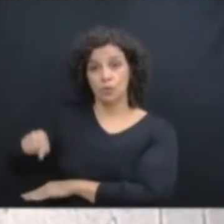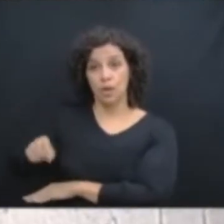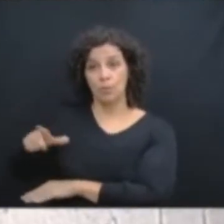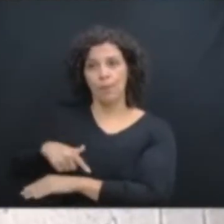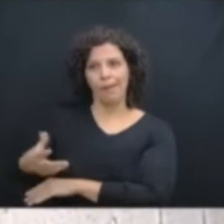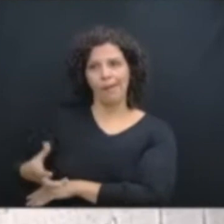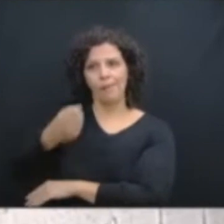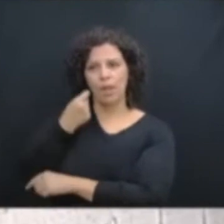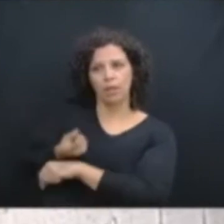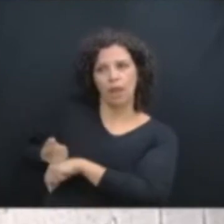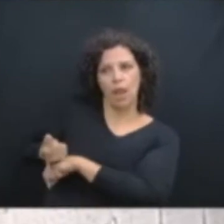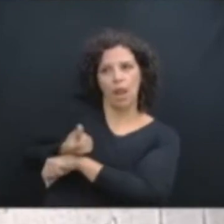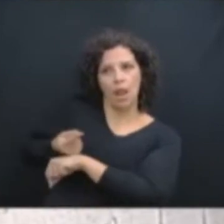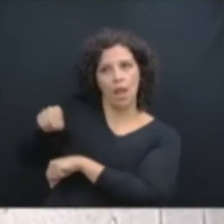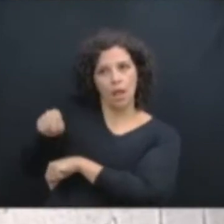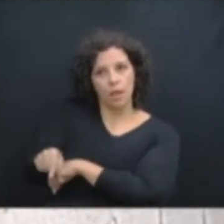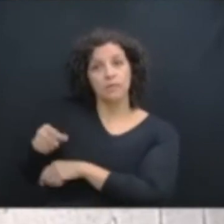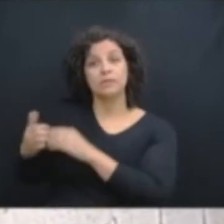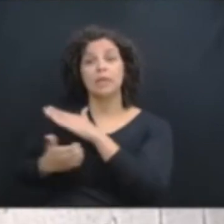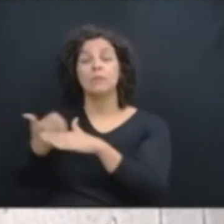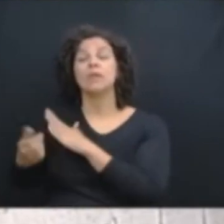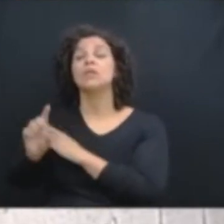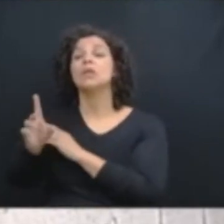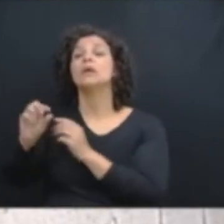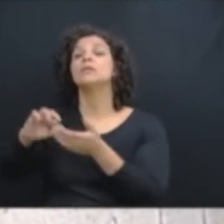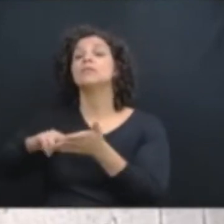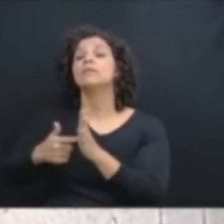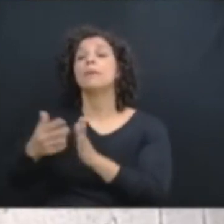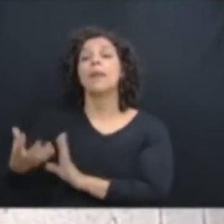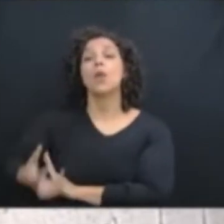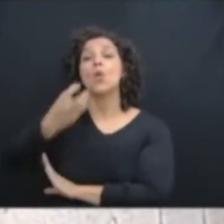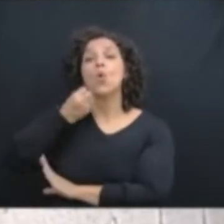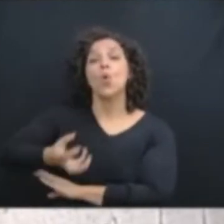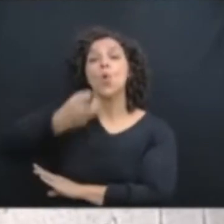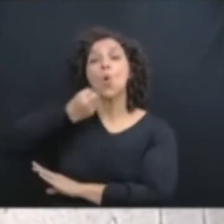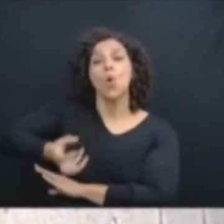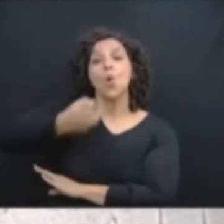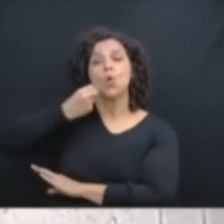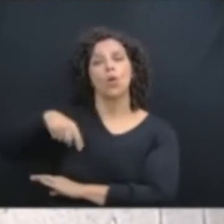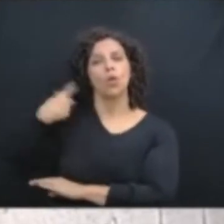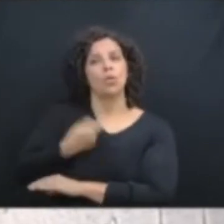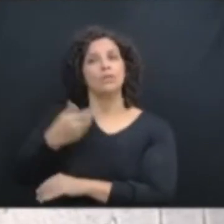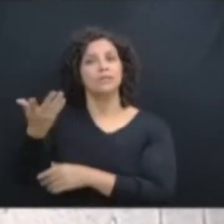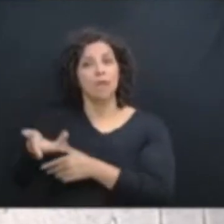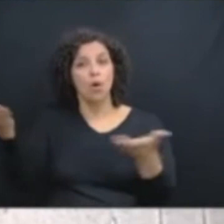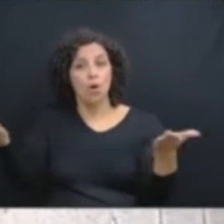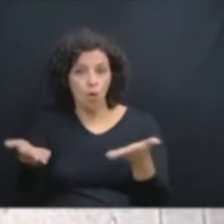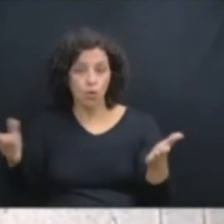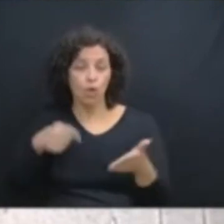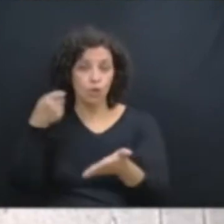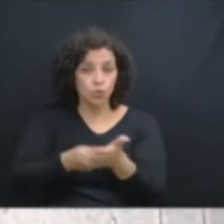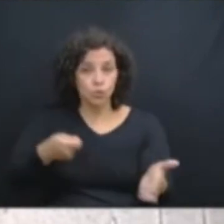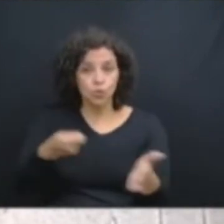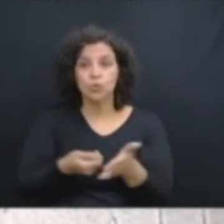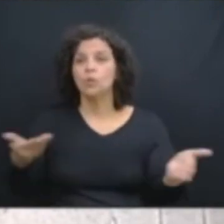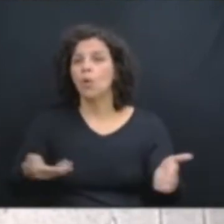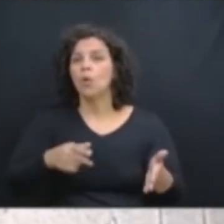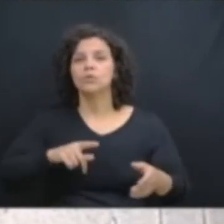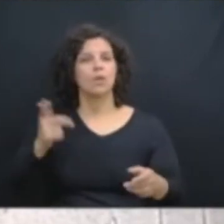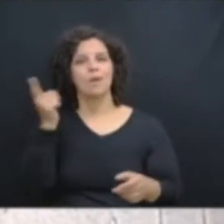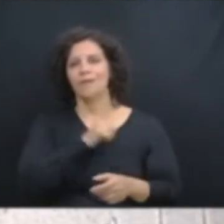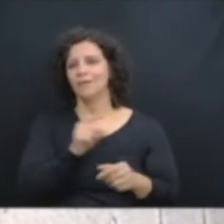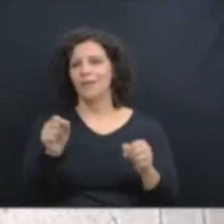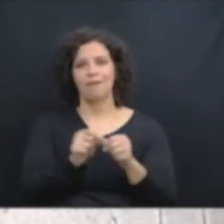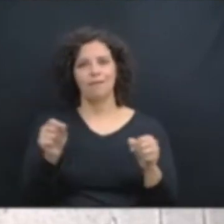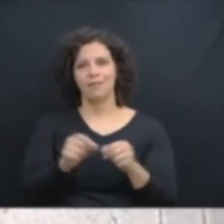do capital rentista, ela vai servir apenas para ter lucro. E o que a gente pleiteia, o que a gente luta, não vai